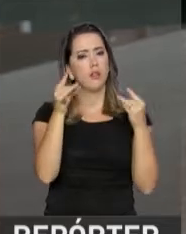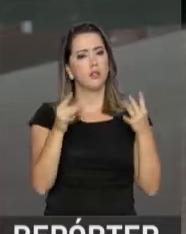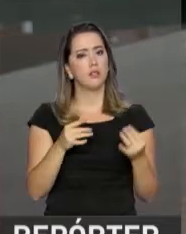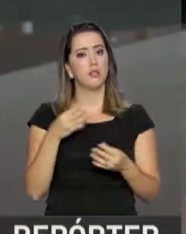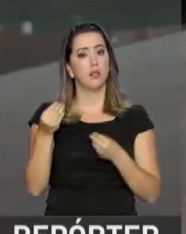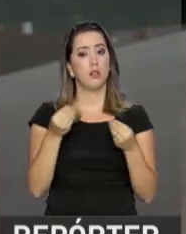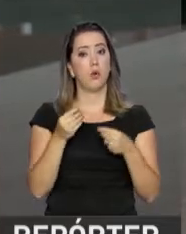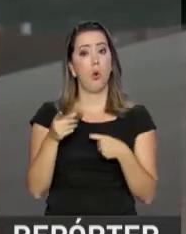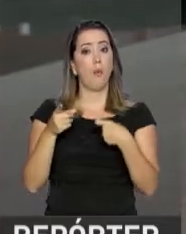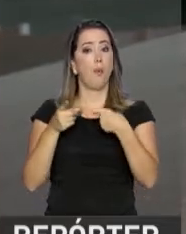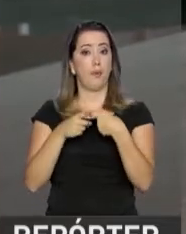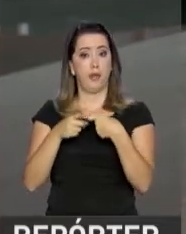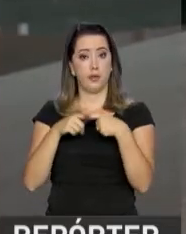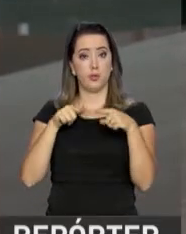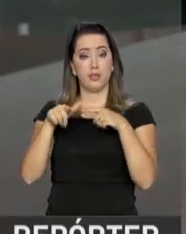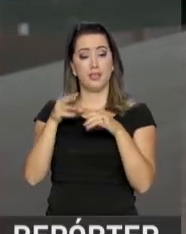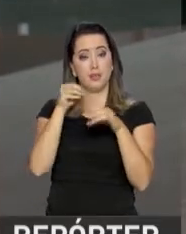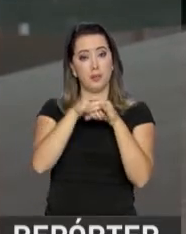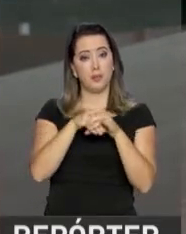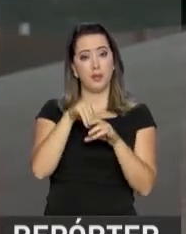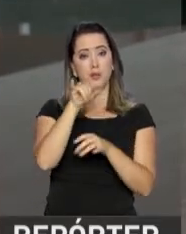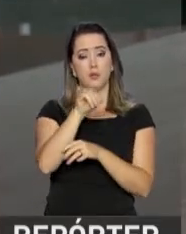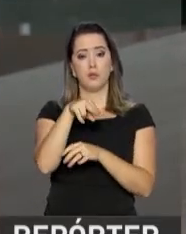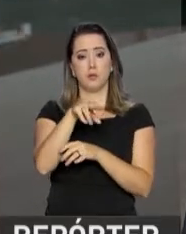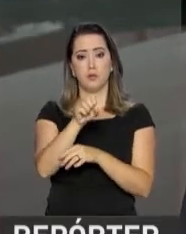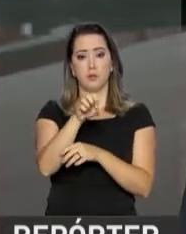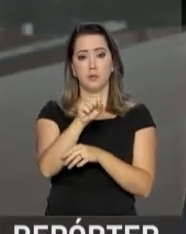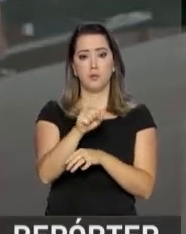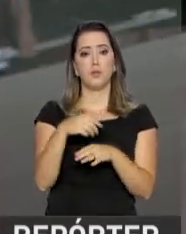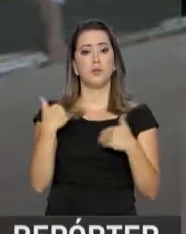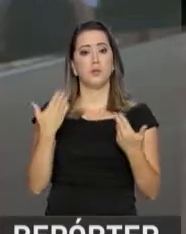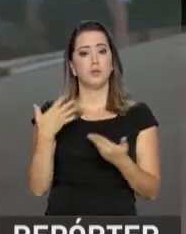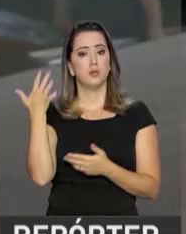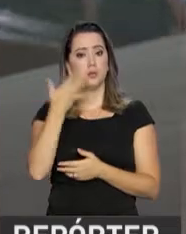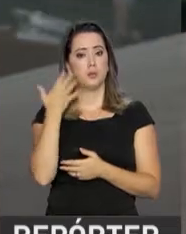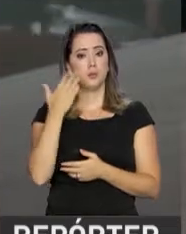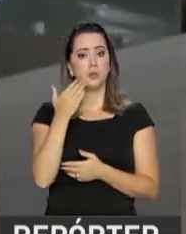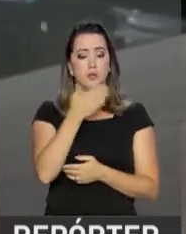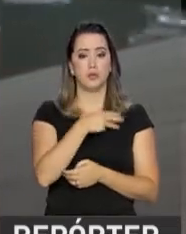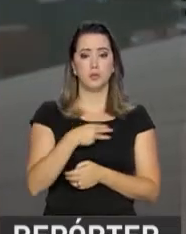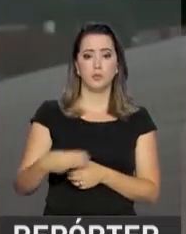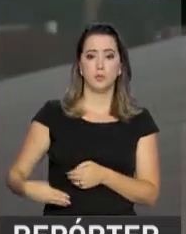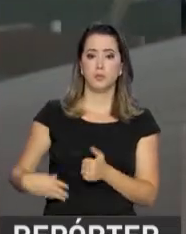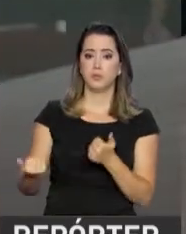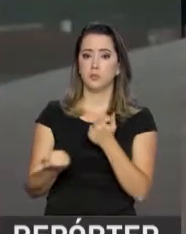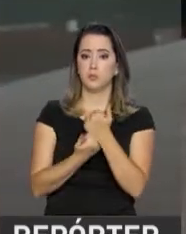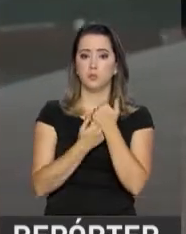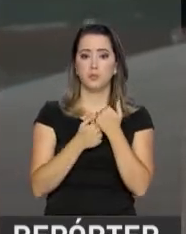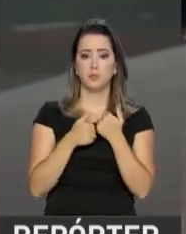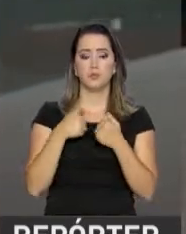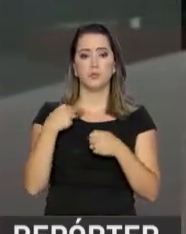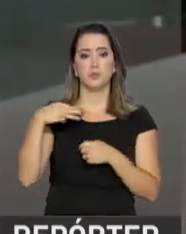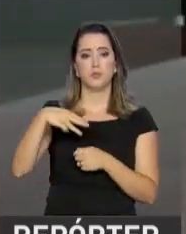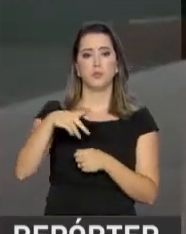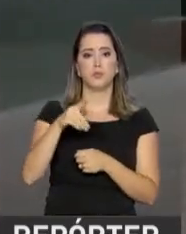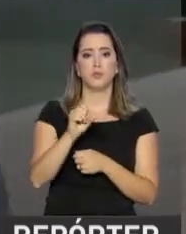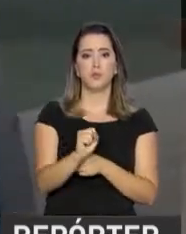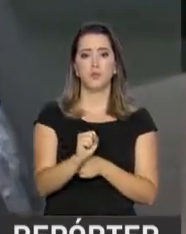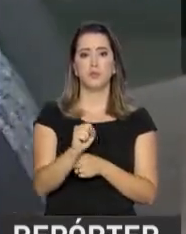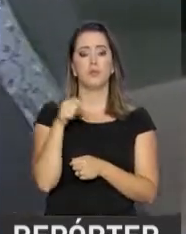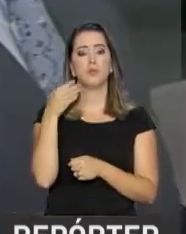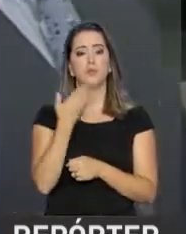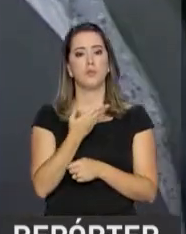benefícios por incapacidade para explicar melhor esse assunto aqui é o meu lado está o ministro interino do desenvolvimento social alberto